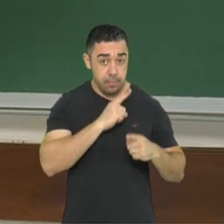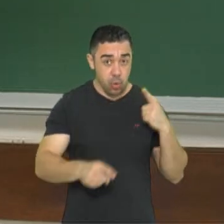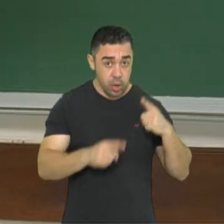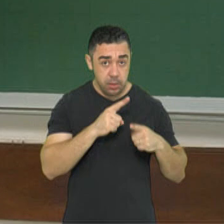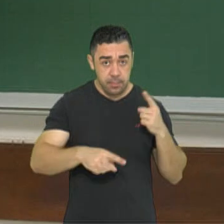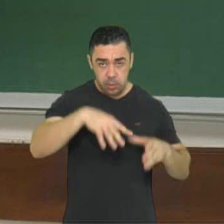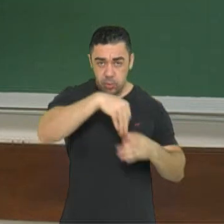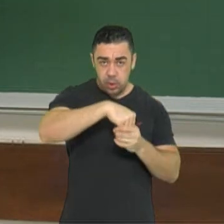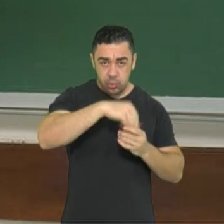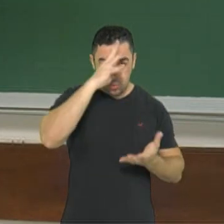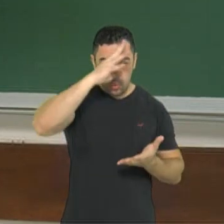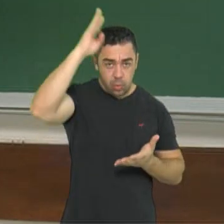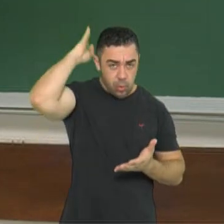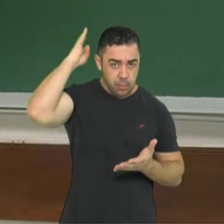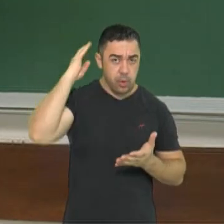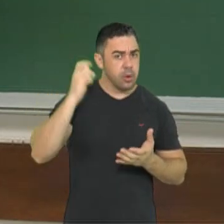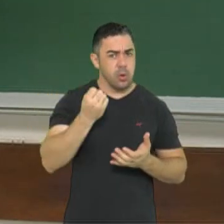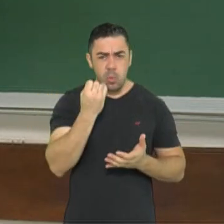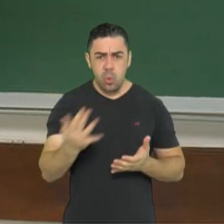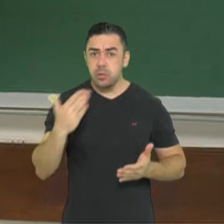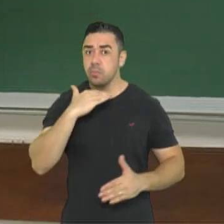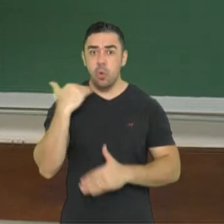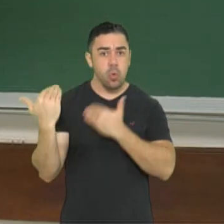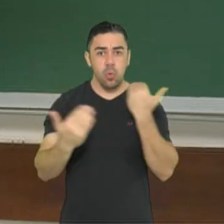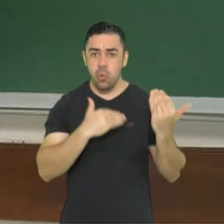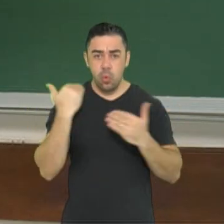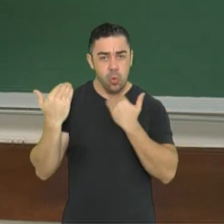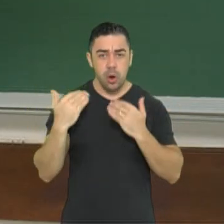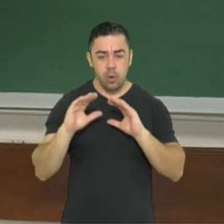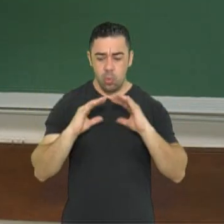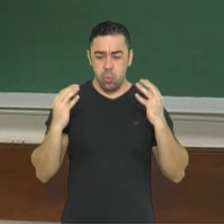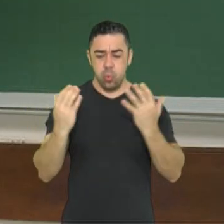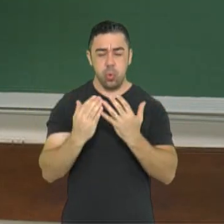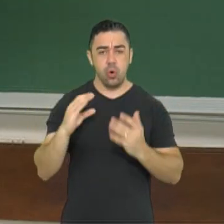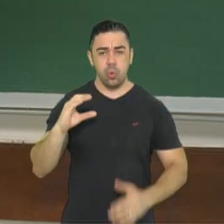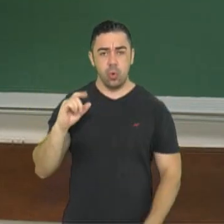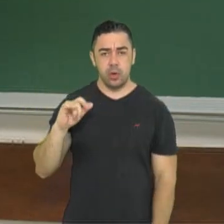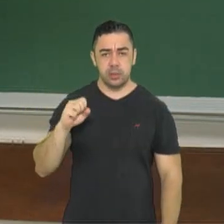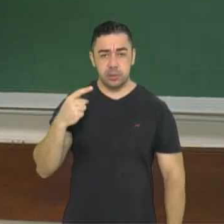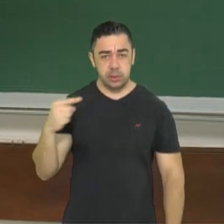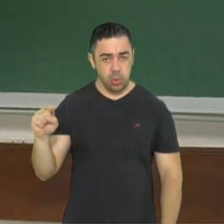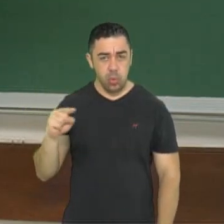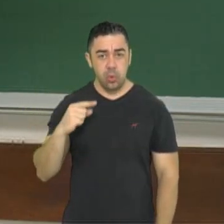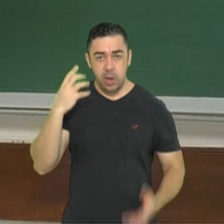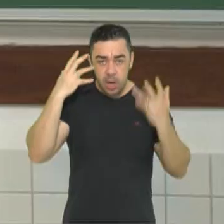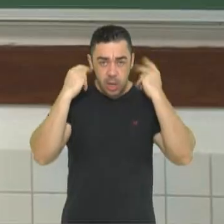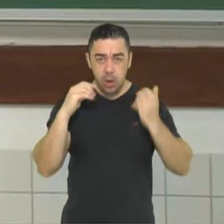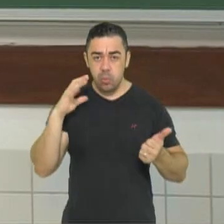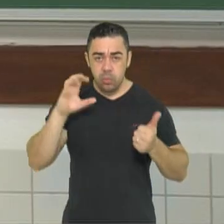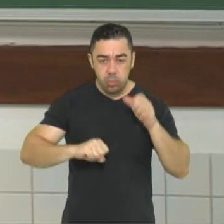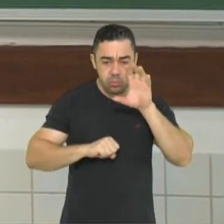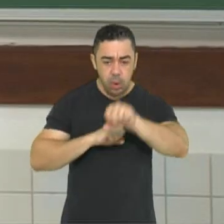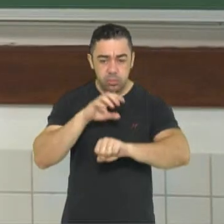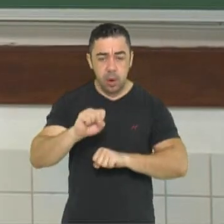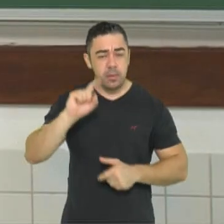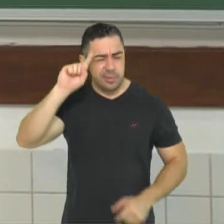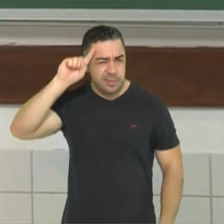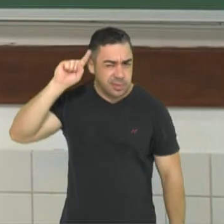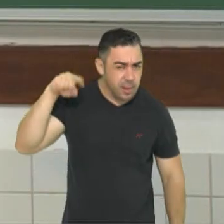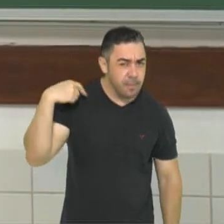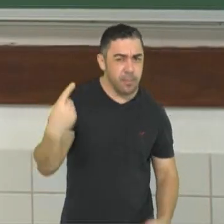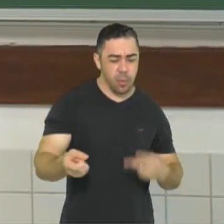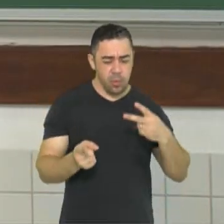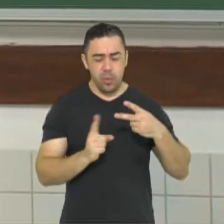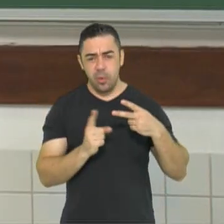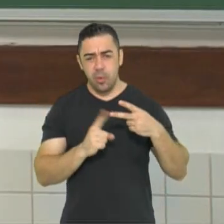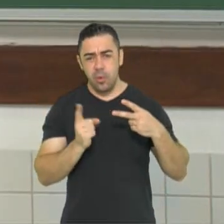dentro do Império Romano. Quantos cristãos foram mortos, inclusive, no Coliseu, jogados ali para os leões comerem? Depois, ao longo